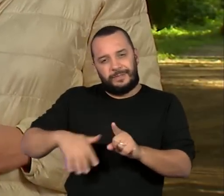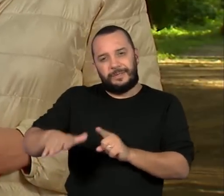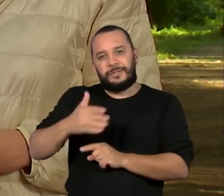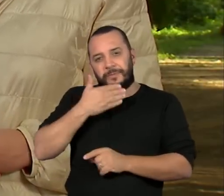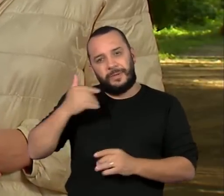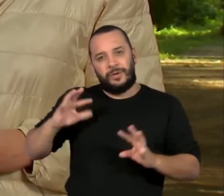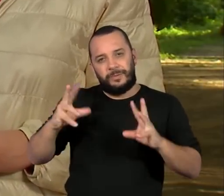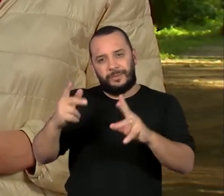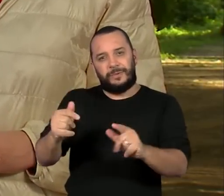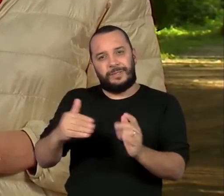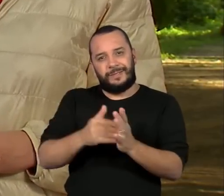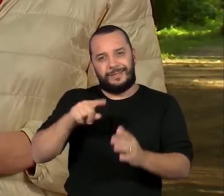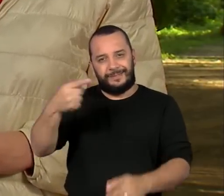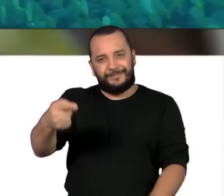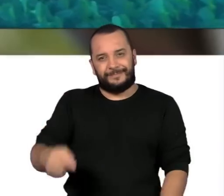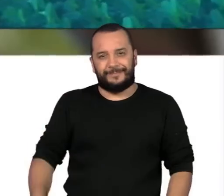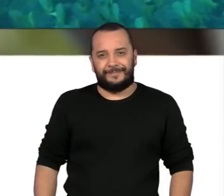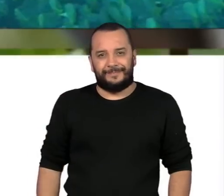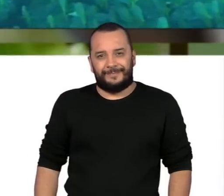para todos. Até lá!